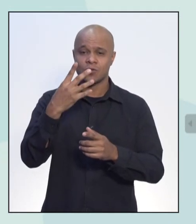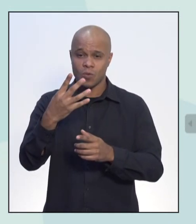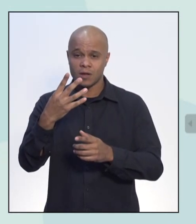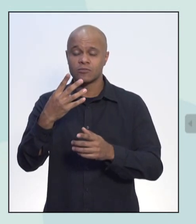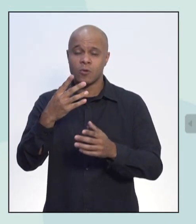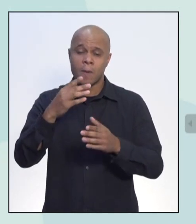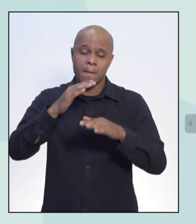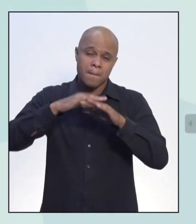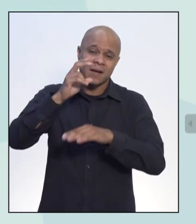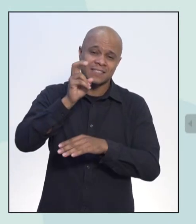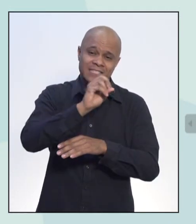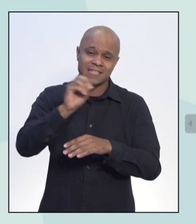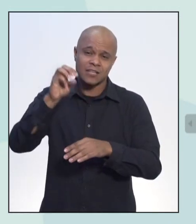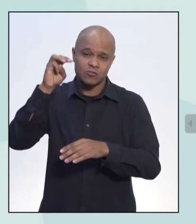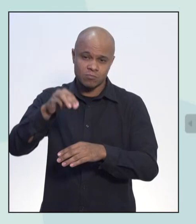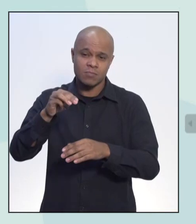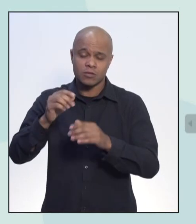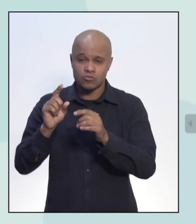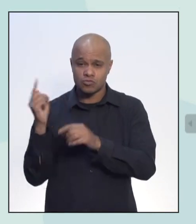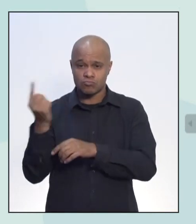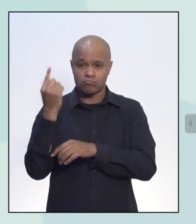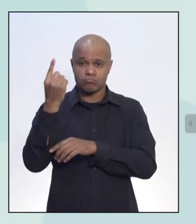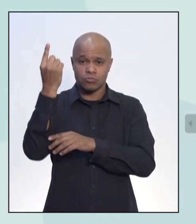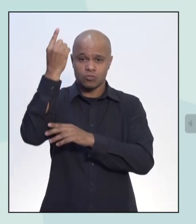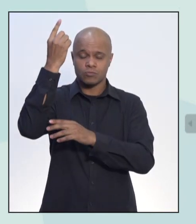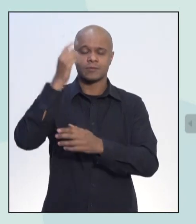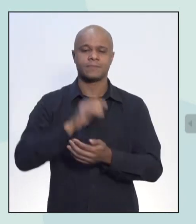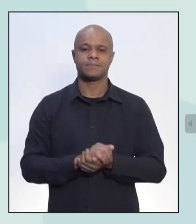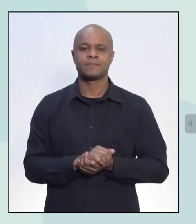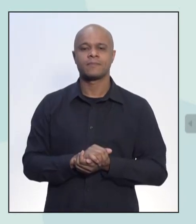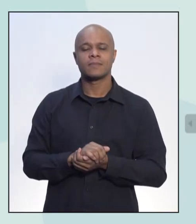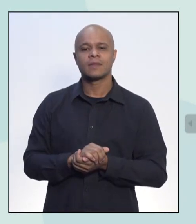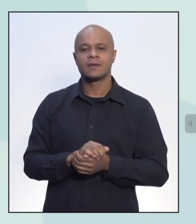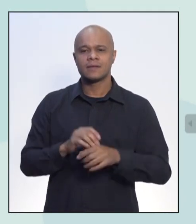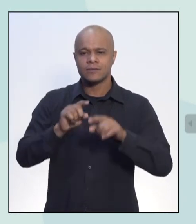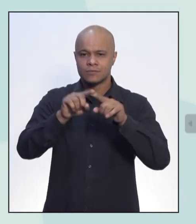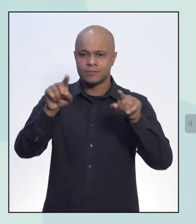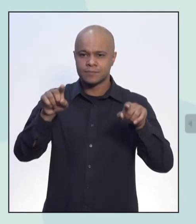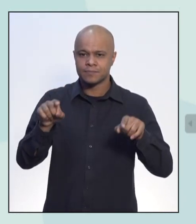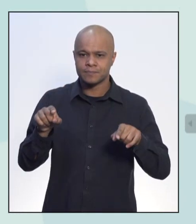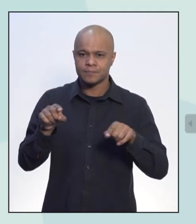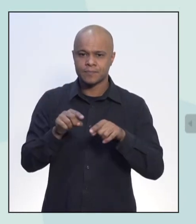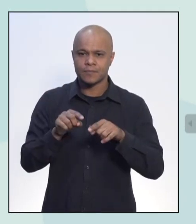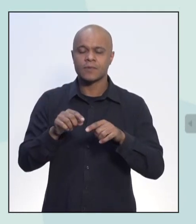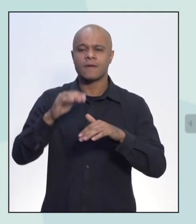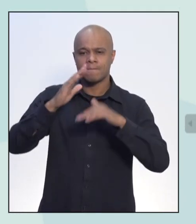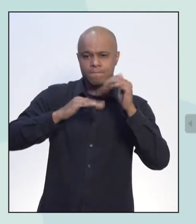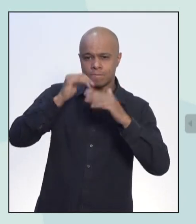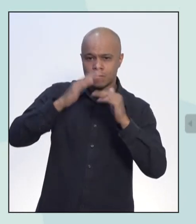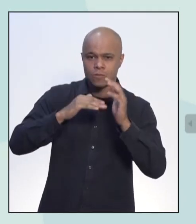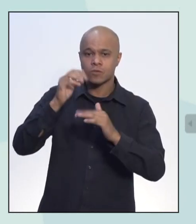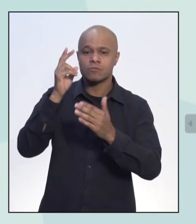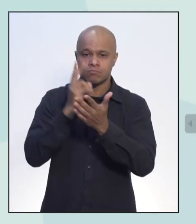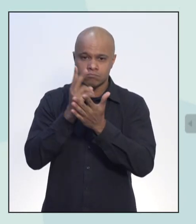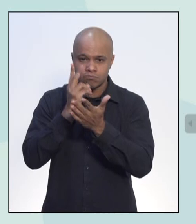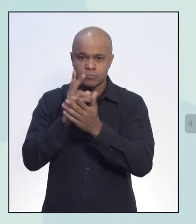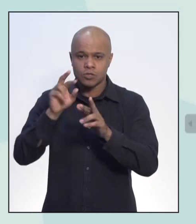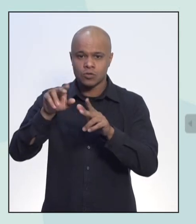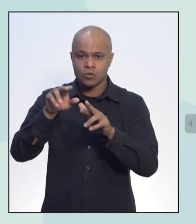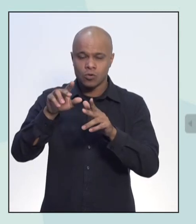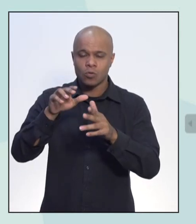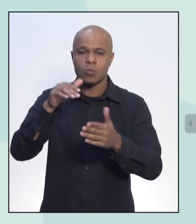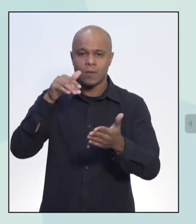os 500 metros aí de altura. E aqui o memorial, que também foi construído na mesma região, né,